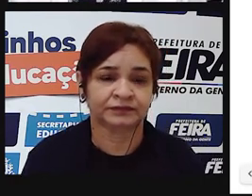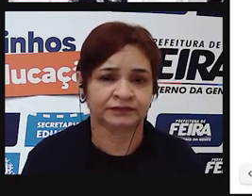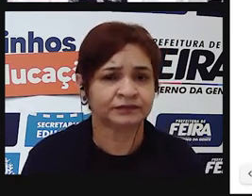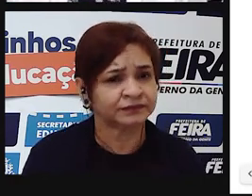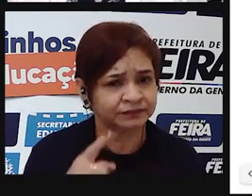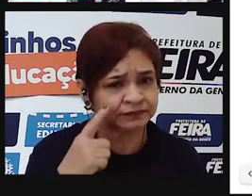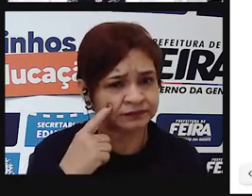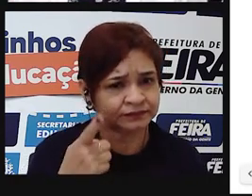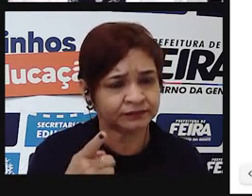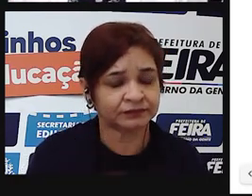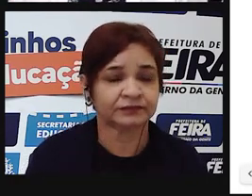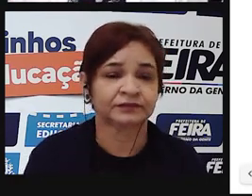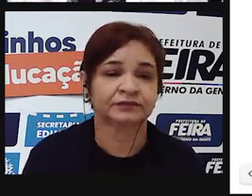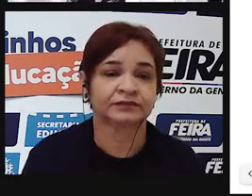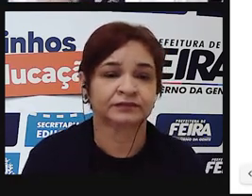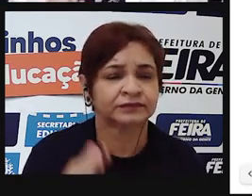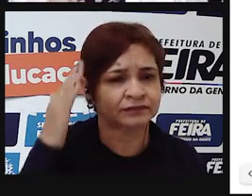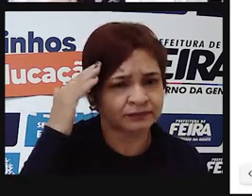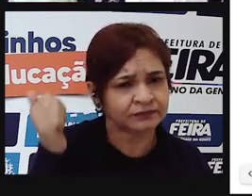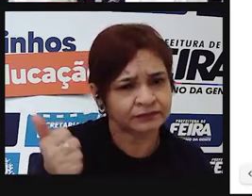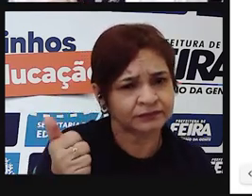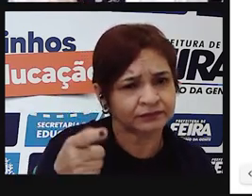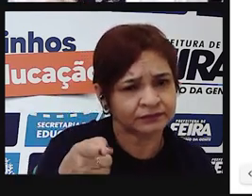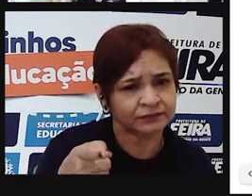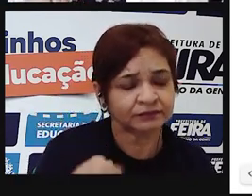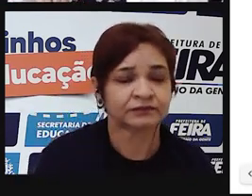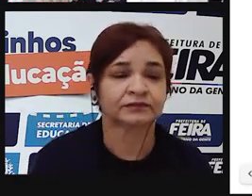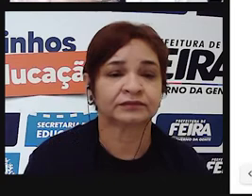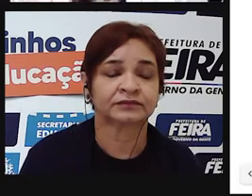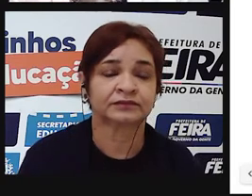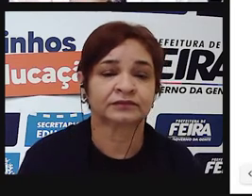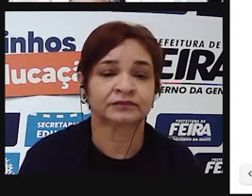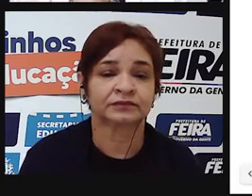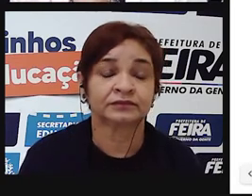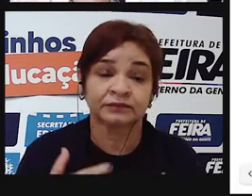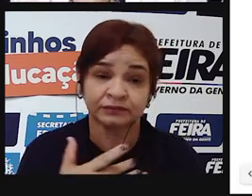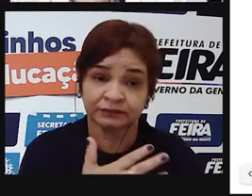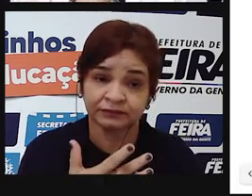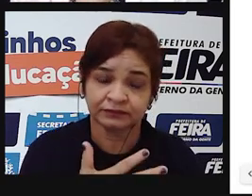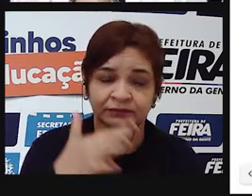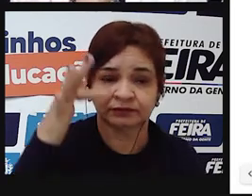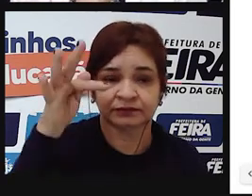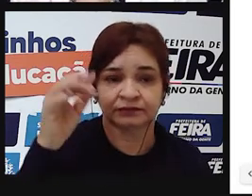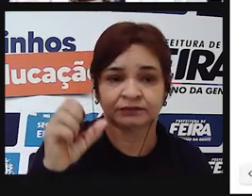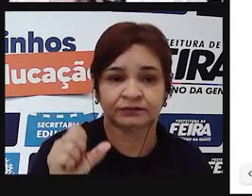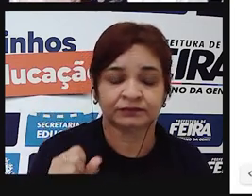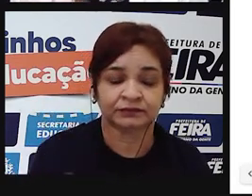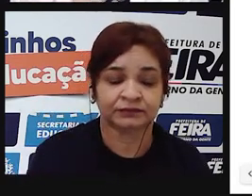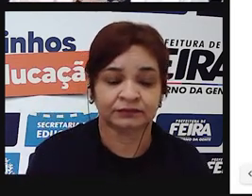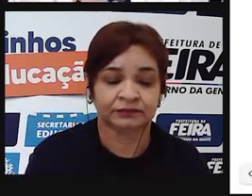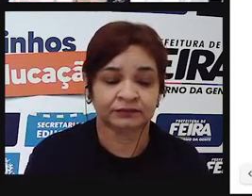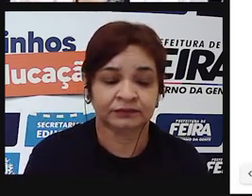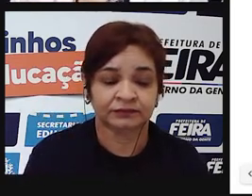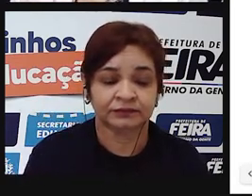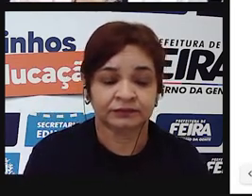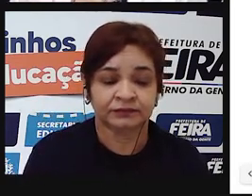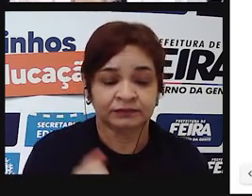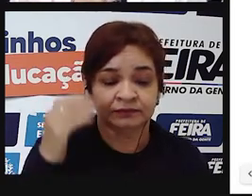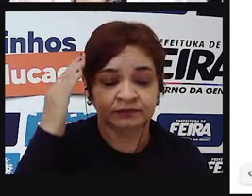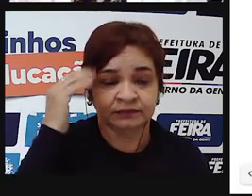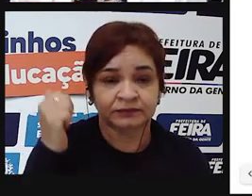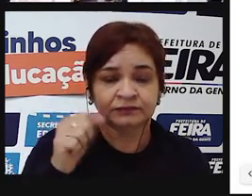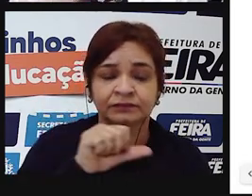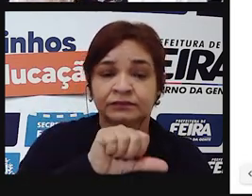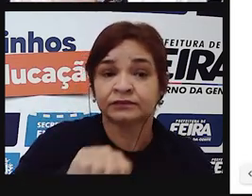Você sabia, ou melhor, a cidade de Feira de Santana? Você sabe quando